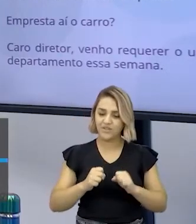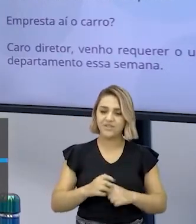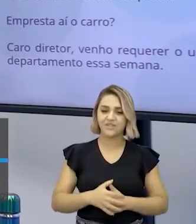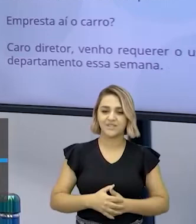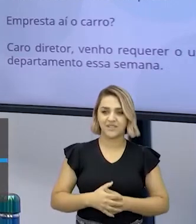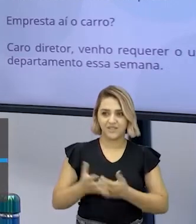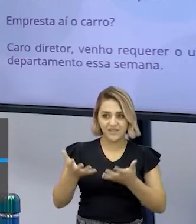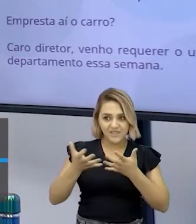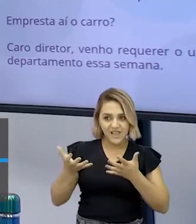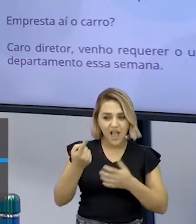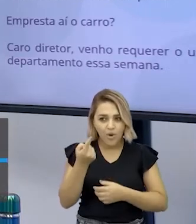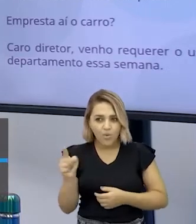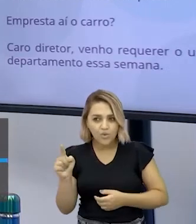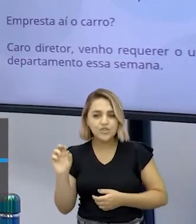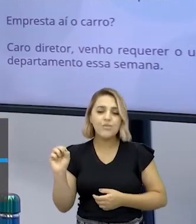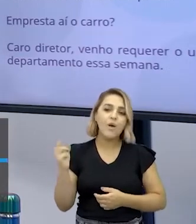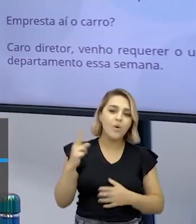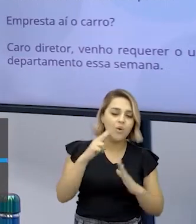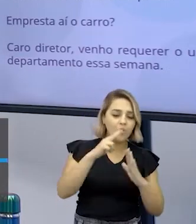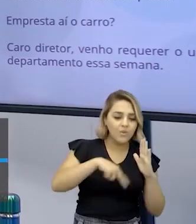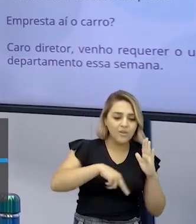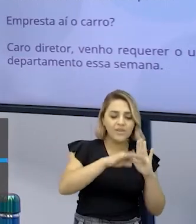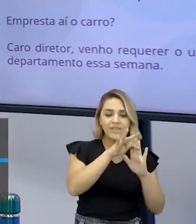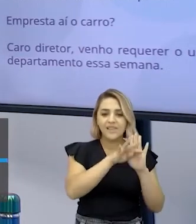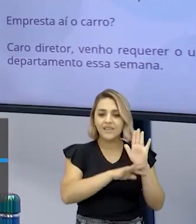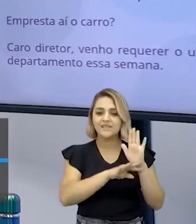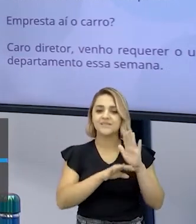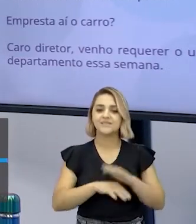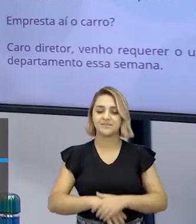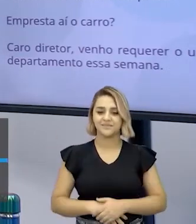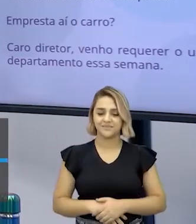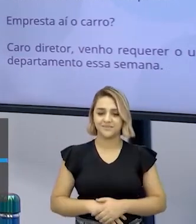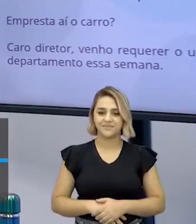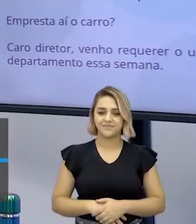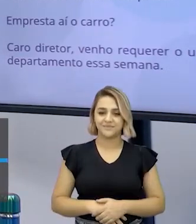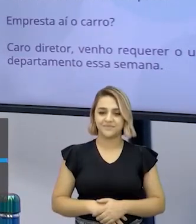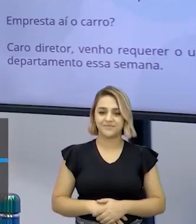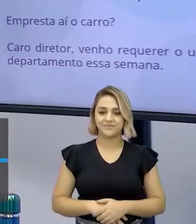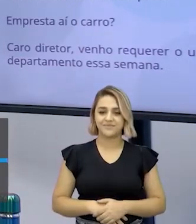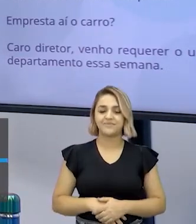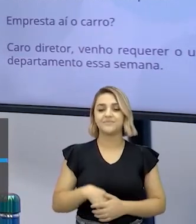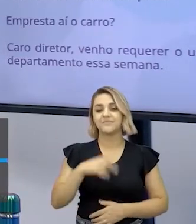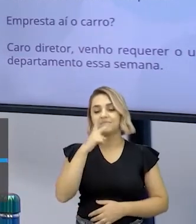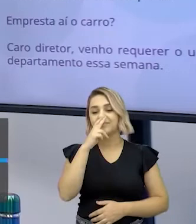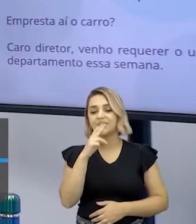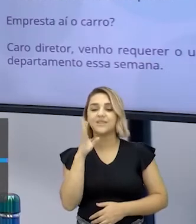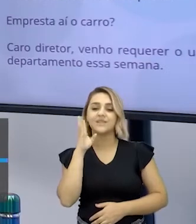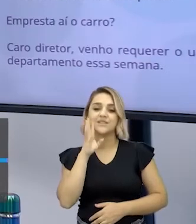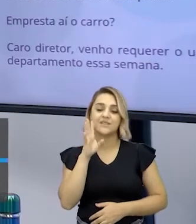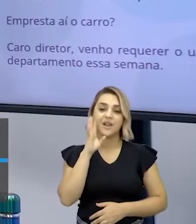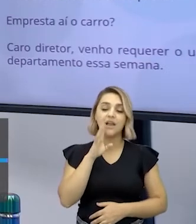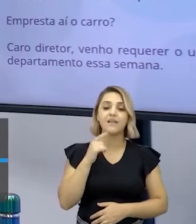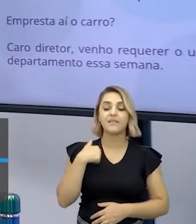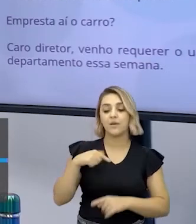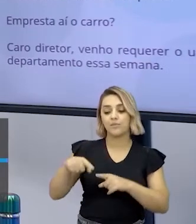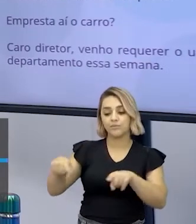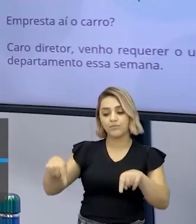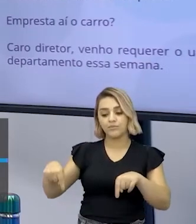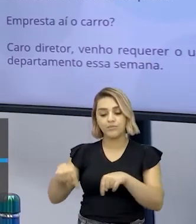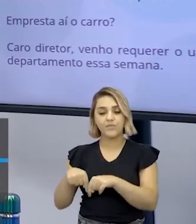gente faz o texto. Então, vamos lá. Tá. Aí a gente retoma ali com eles. Acho que vai ficar legal aqui. Então, é num consultório médico. A Andrea